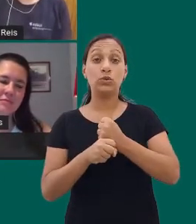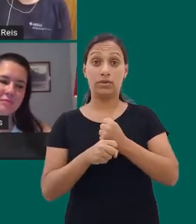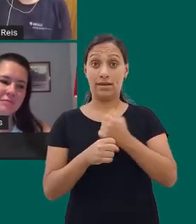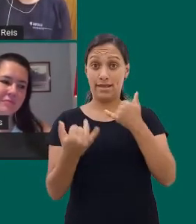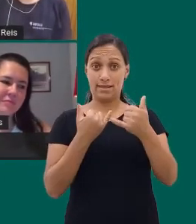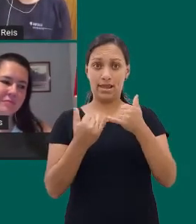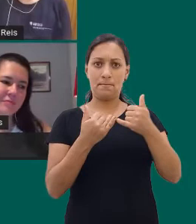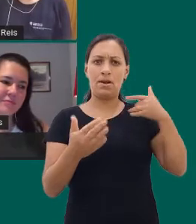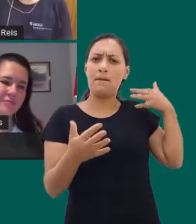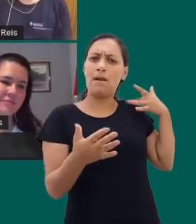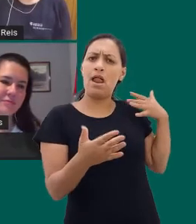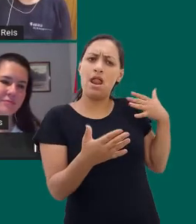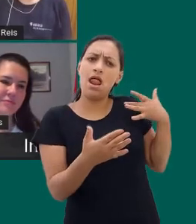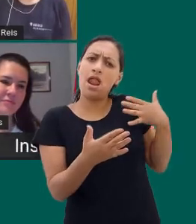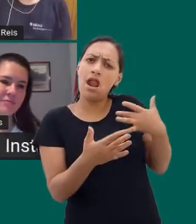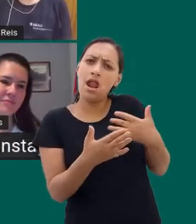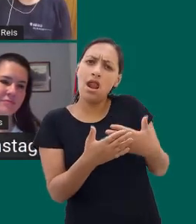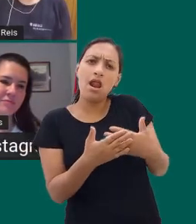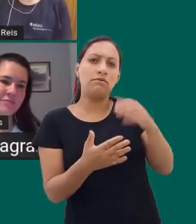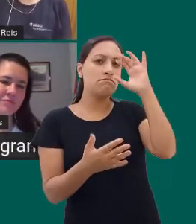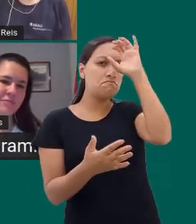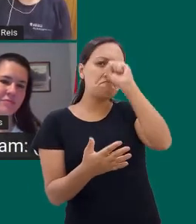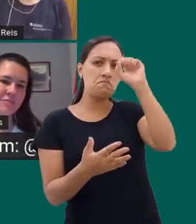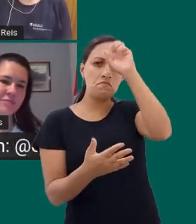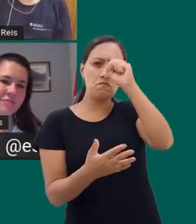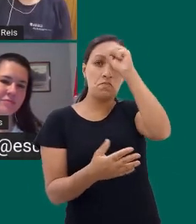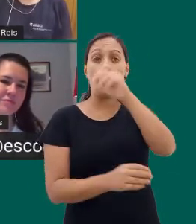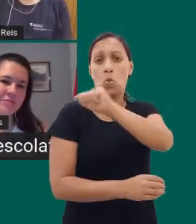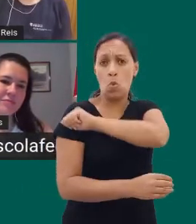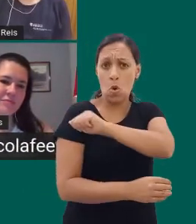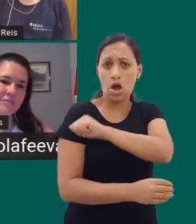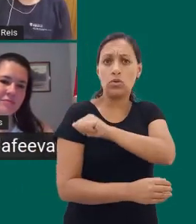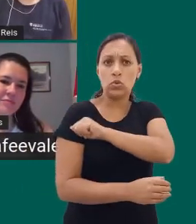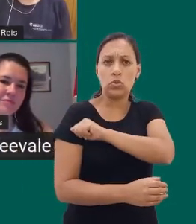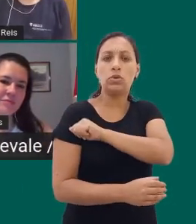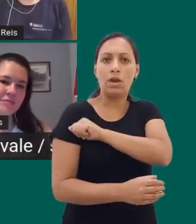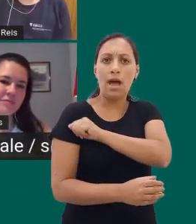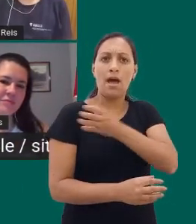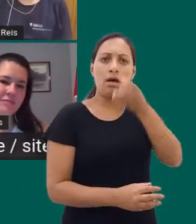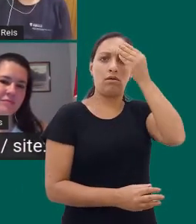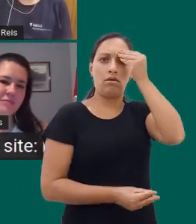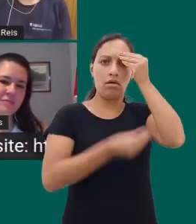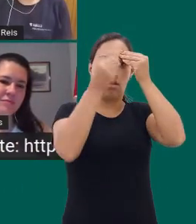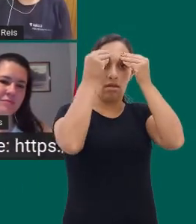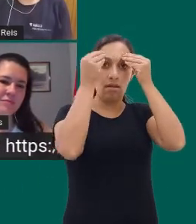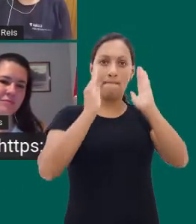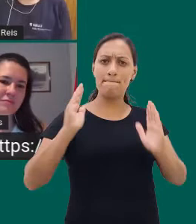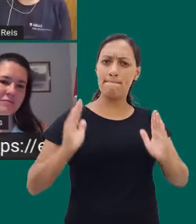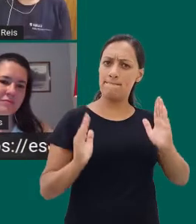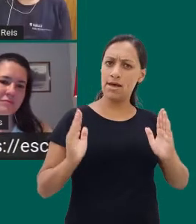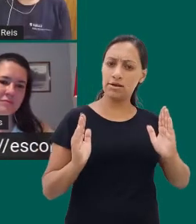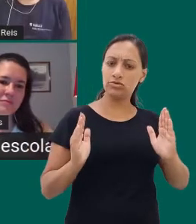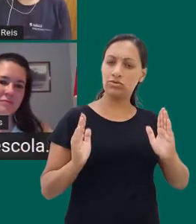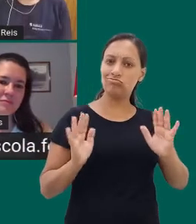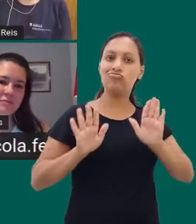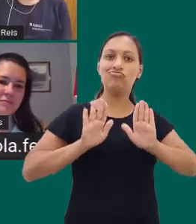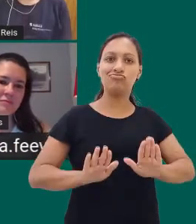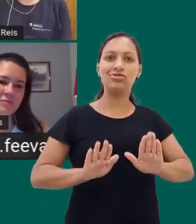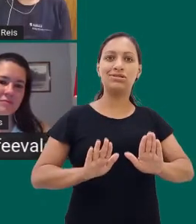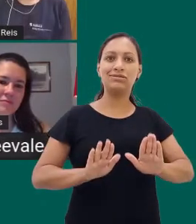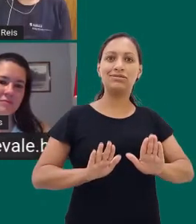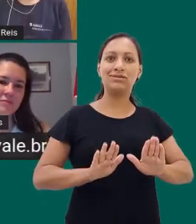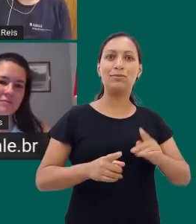foi aquela aprendizagem que o estudante adquiriu durante aquele período. Então, o ciclo de formação,